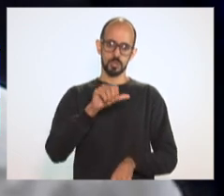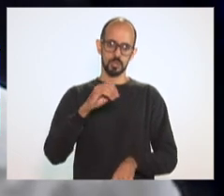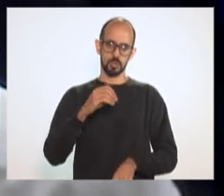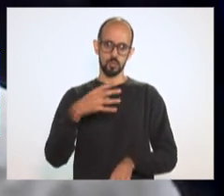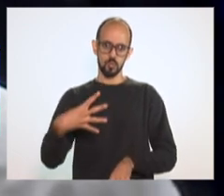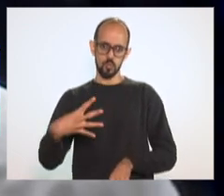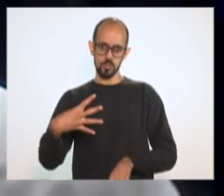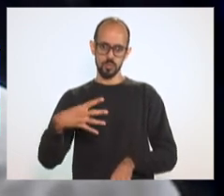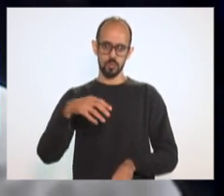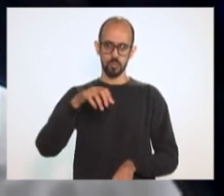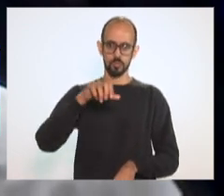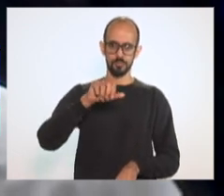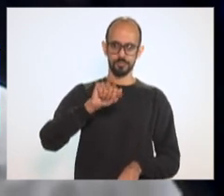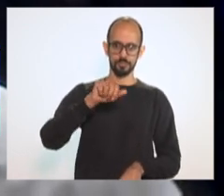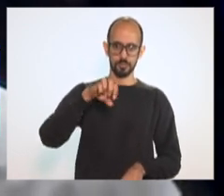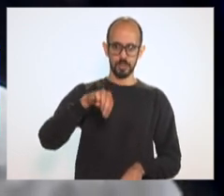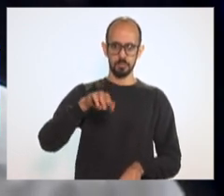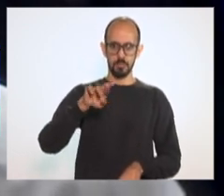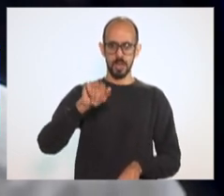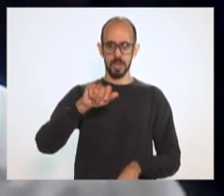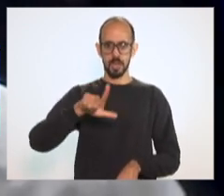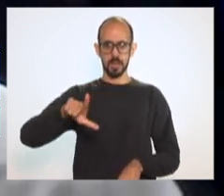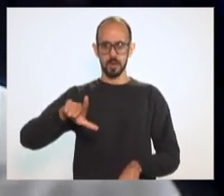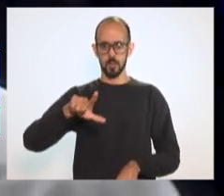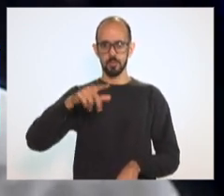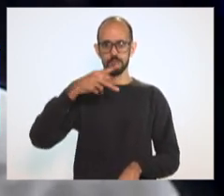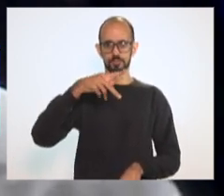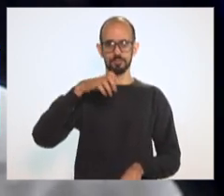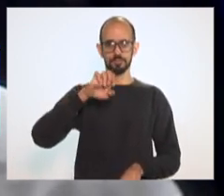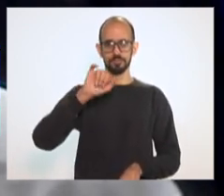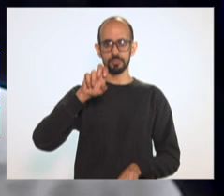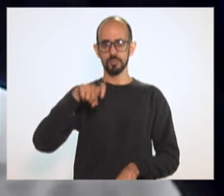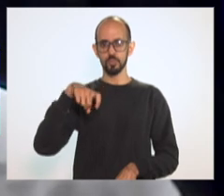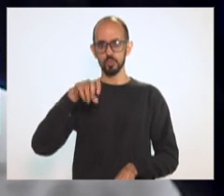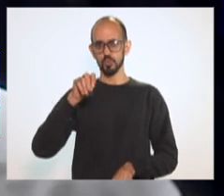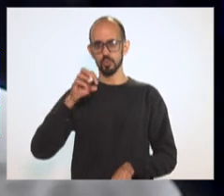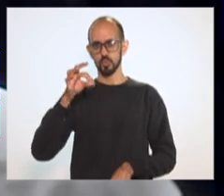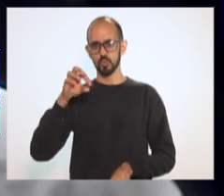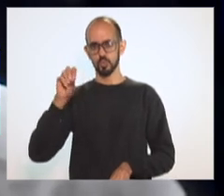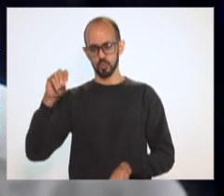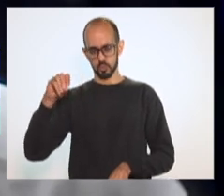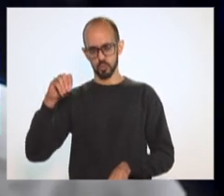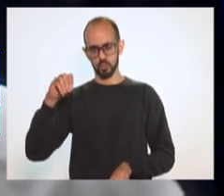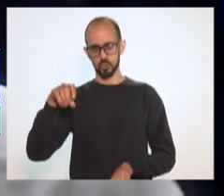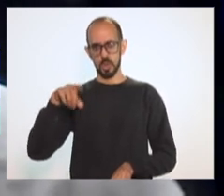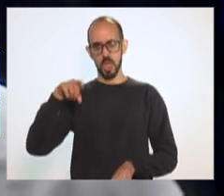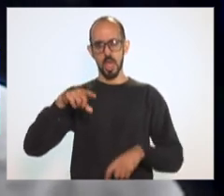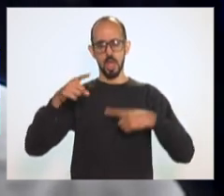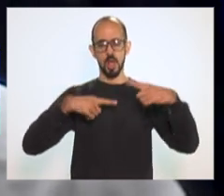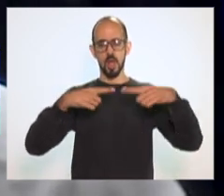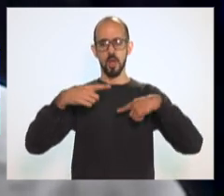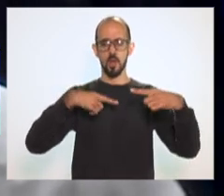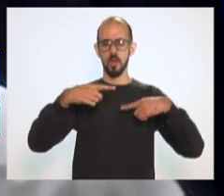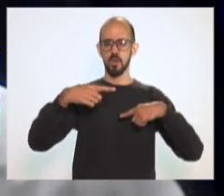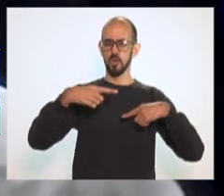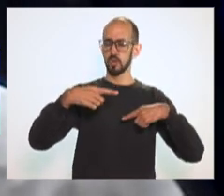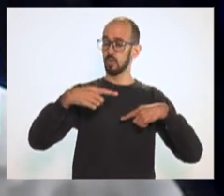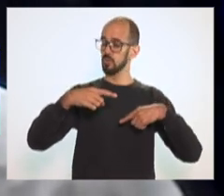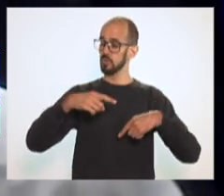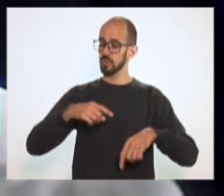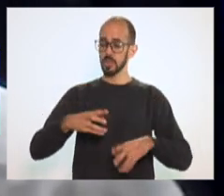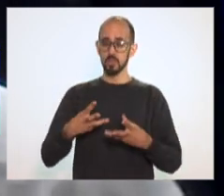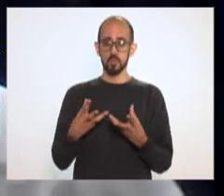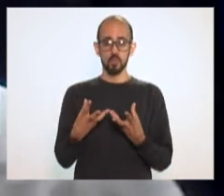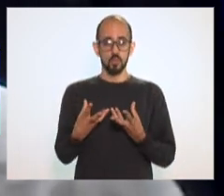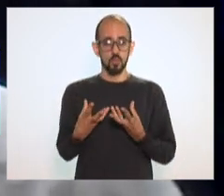Peixoto no trecho que vai de Niterói até Tribobó é uma rodovia com grande fluxo